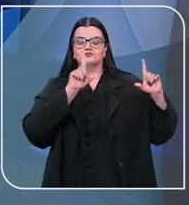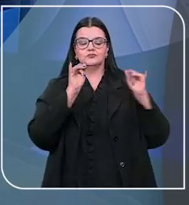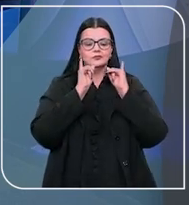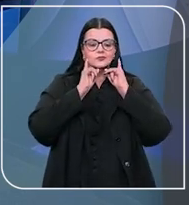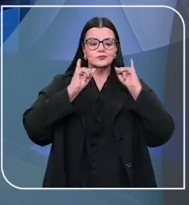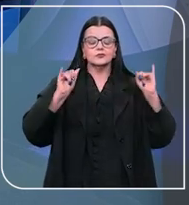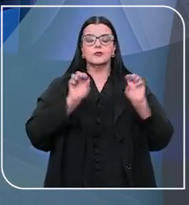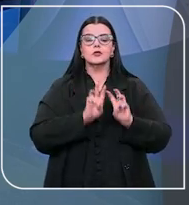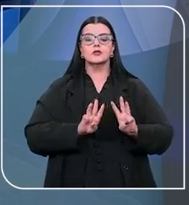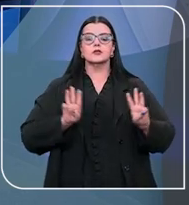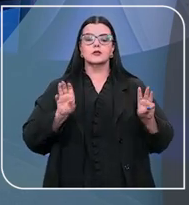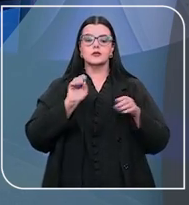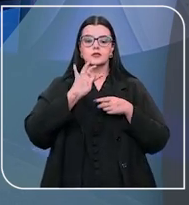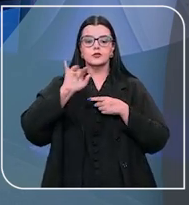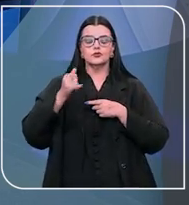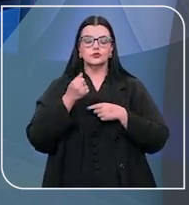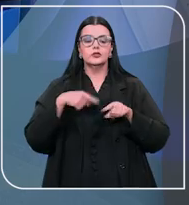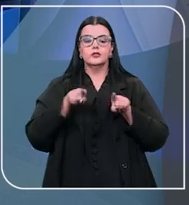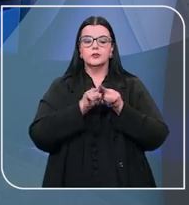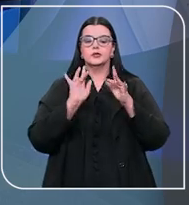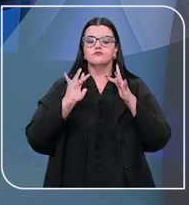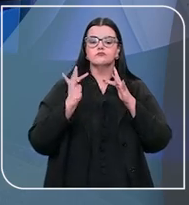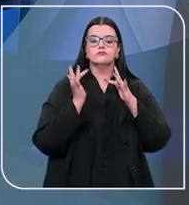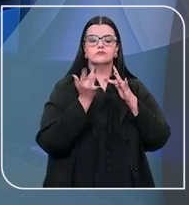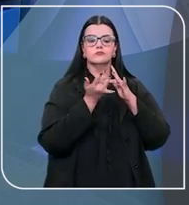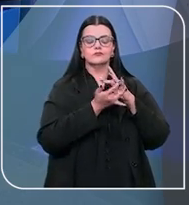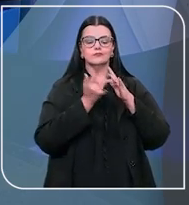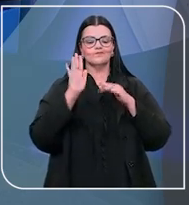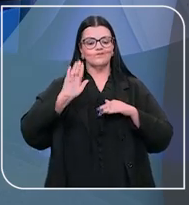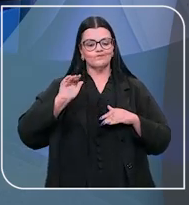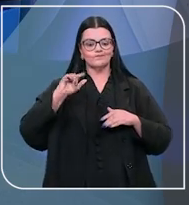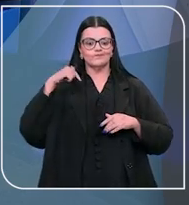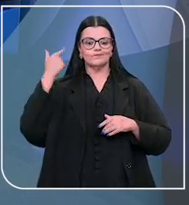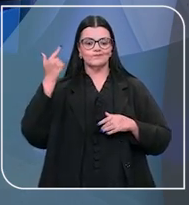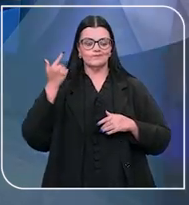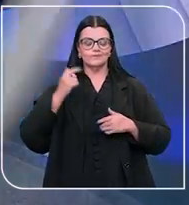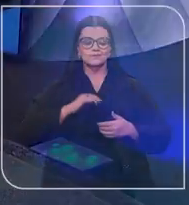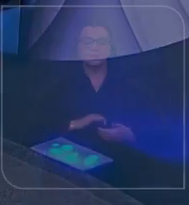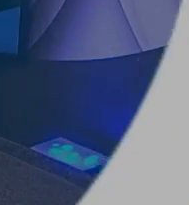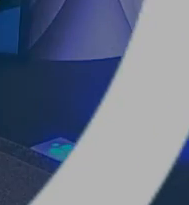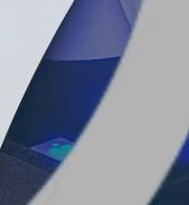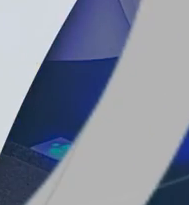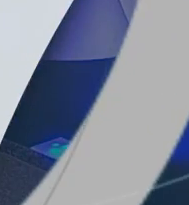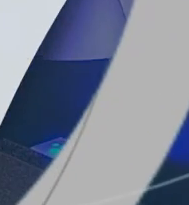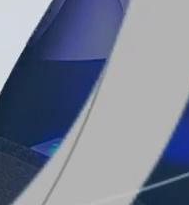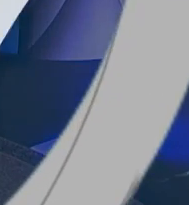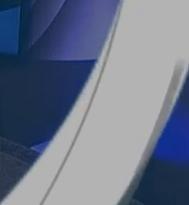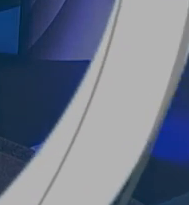outras notícias no site do STJ e nas nossas redes sociais. Até a próxima!